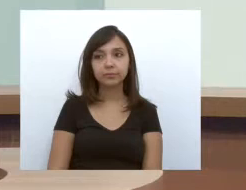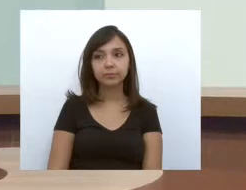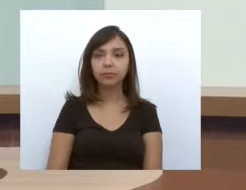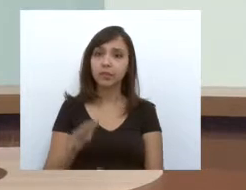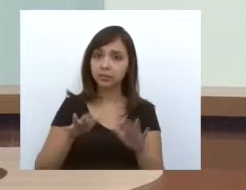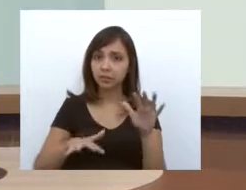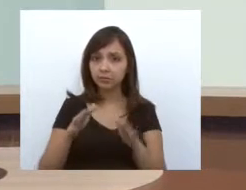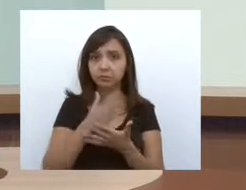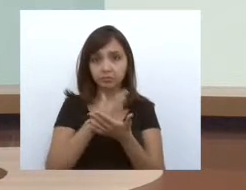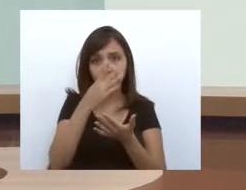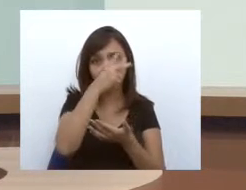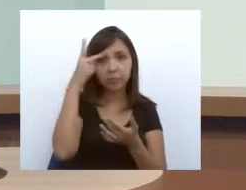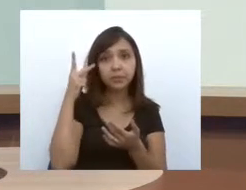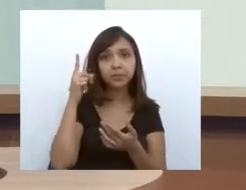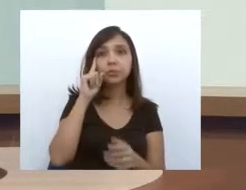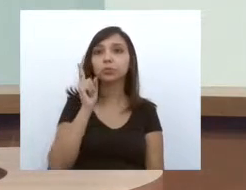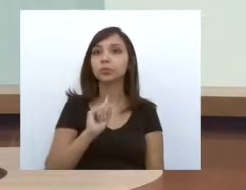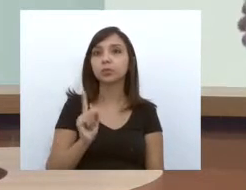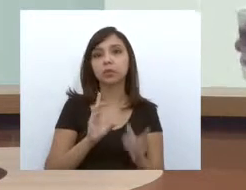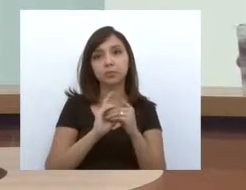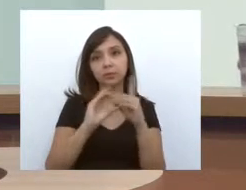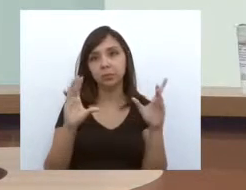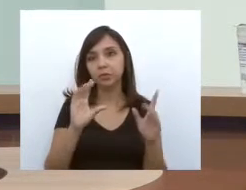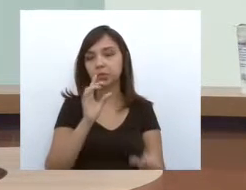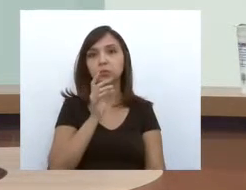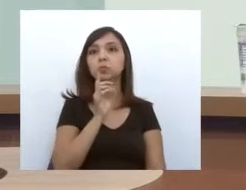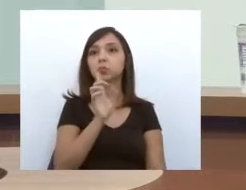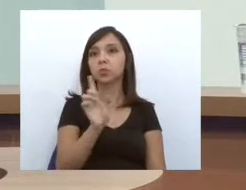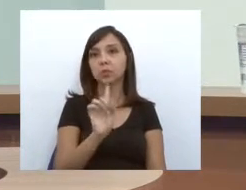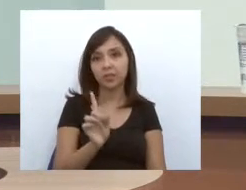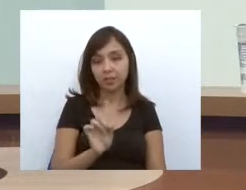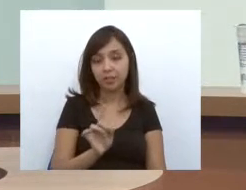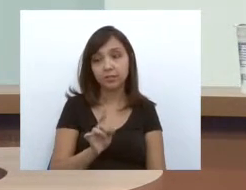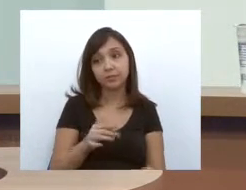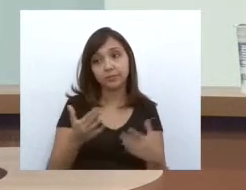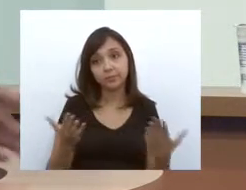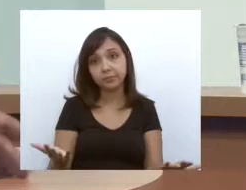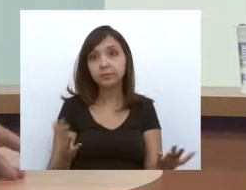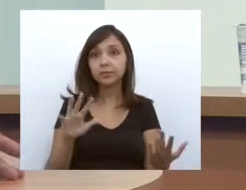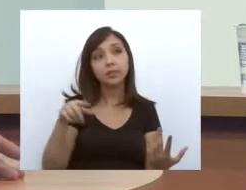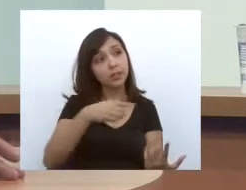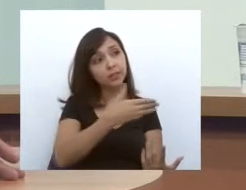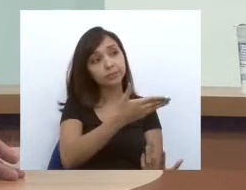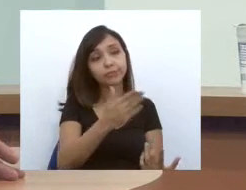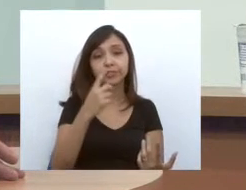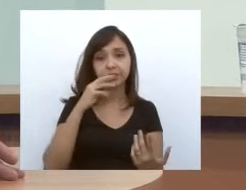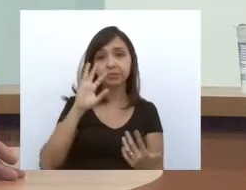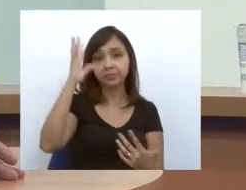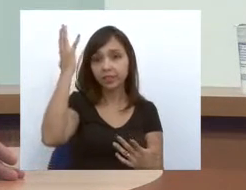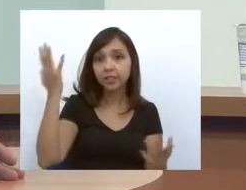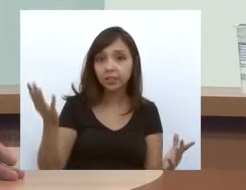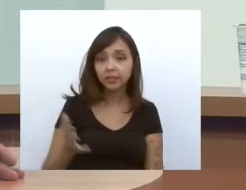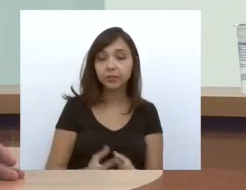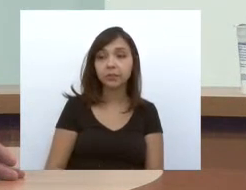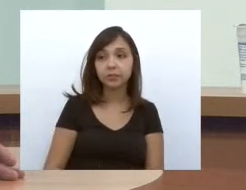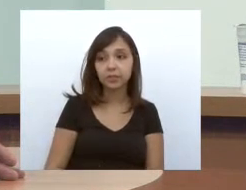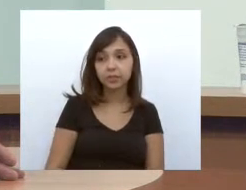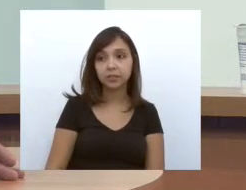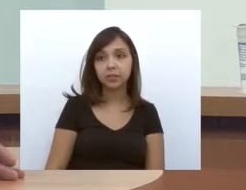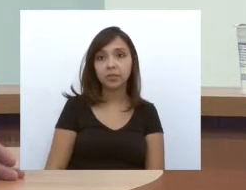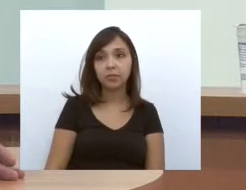Talvez algumas pessoas, senhor presidente, não sabem o que é democracia. E acontece essas coisas.